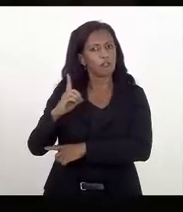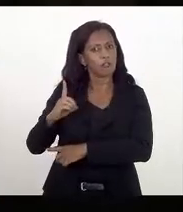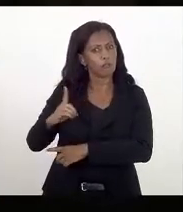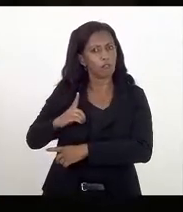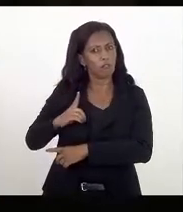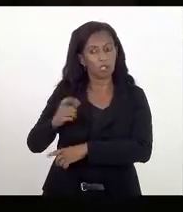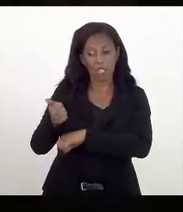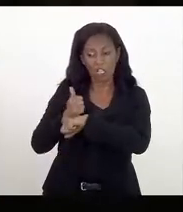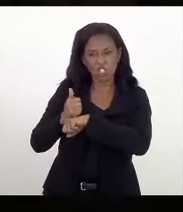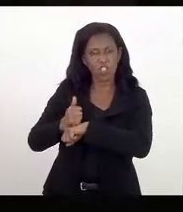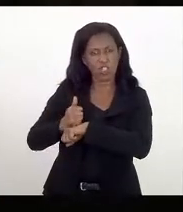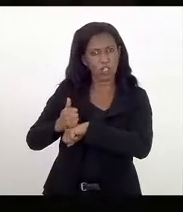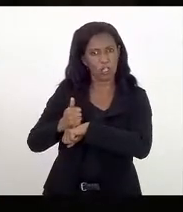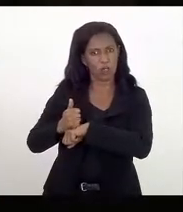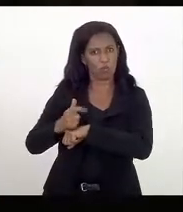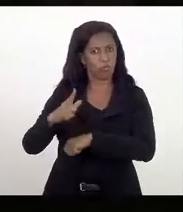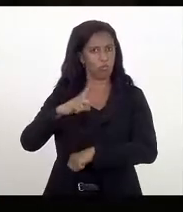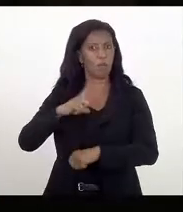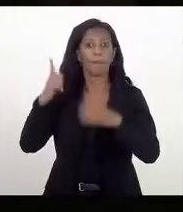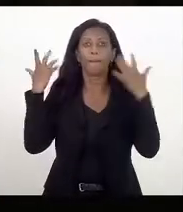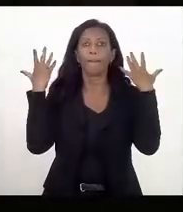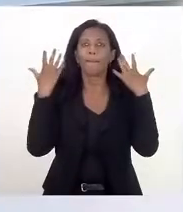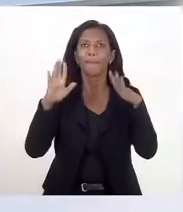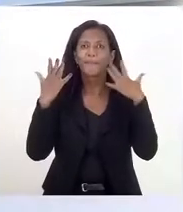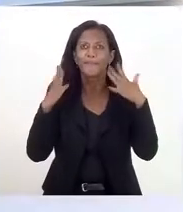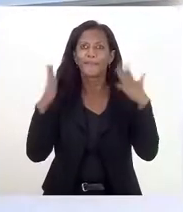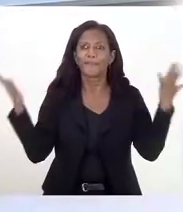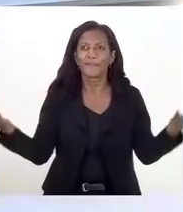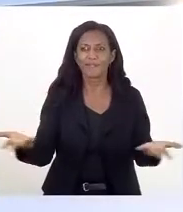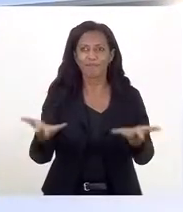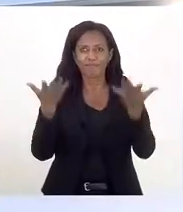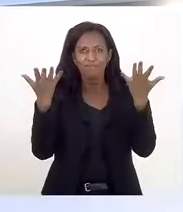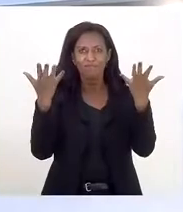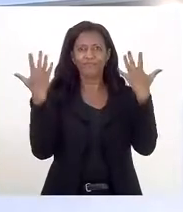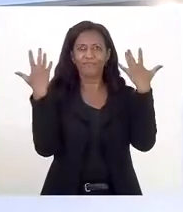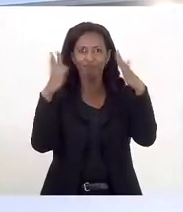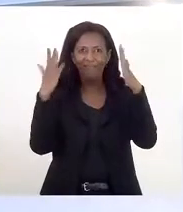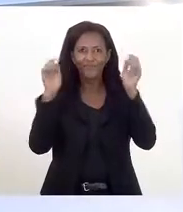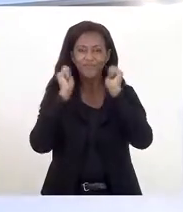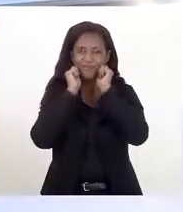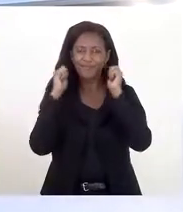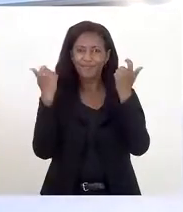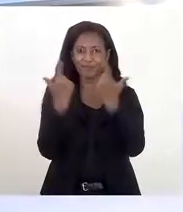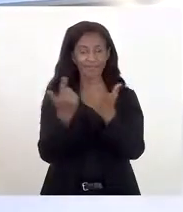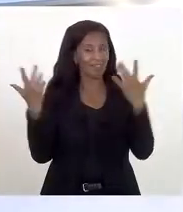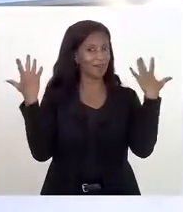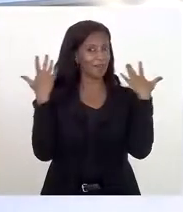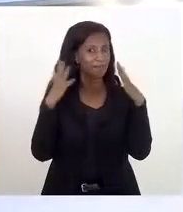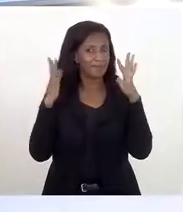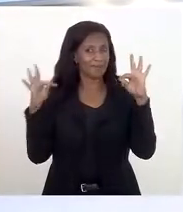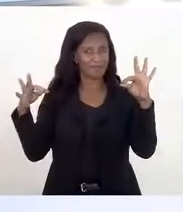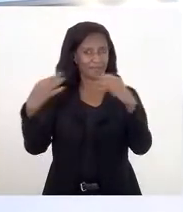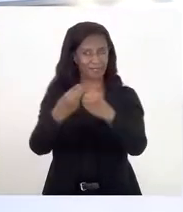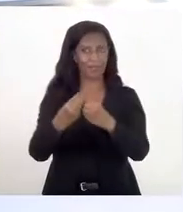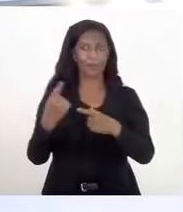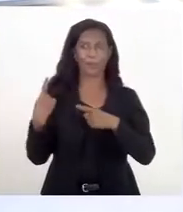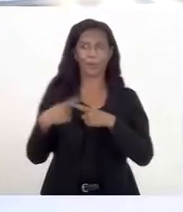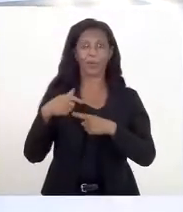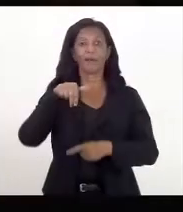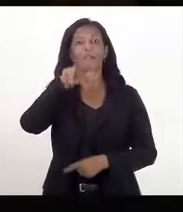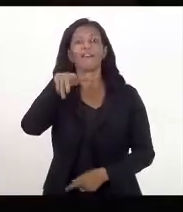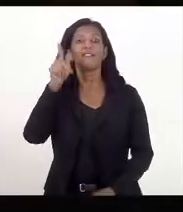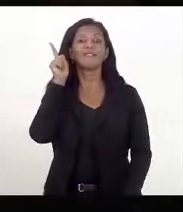digno receber. Parabéns a vocês, parabéns a esta casa, parabéns a todos, porque quem